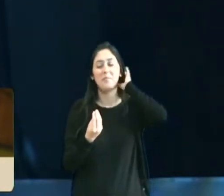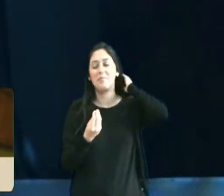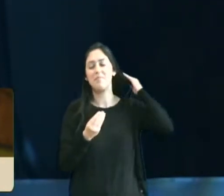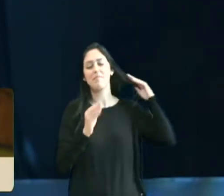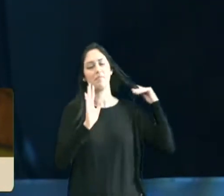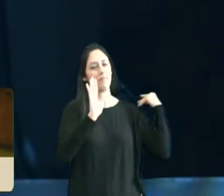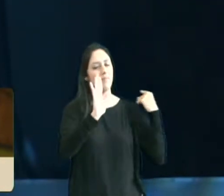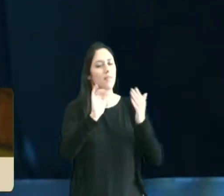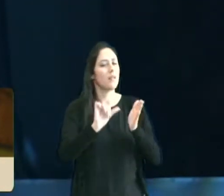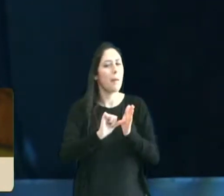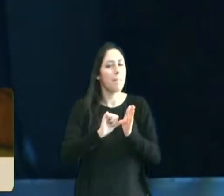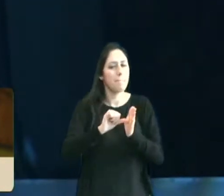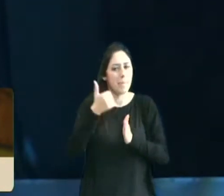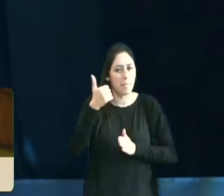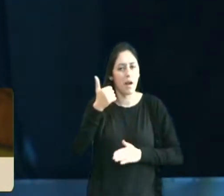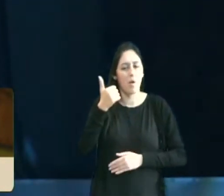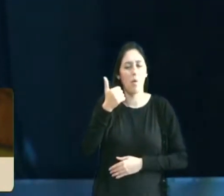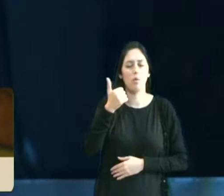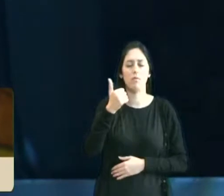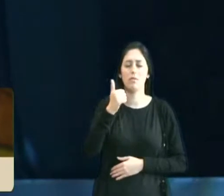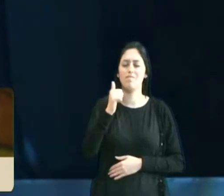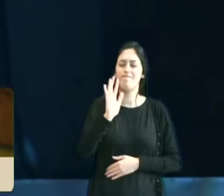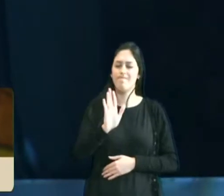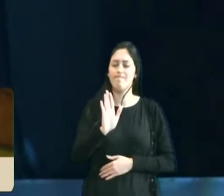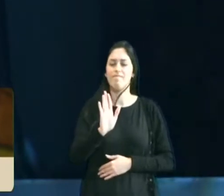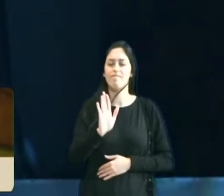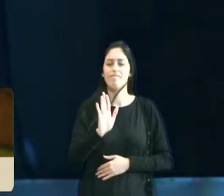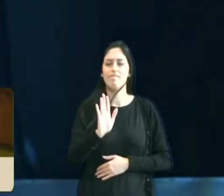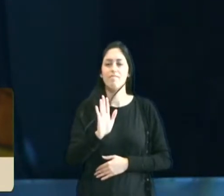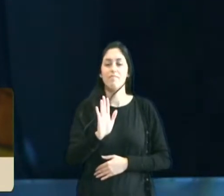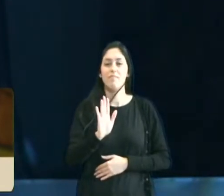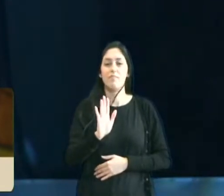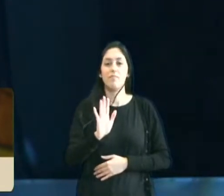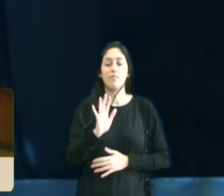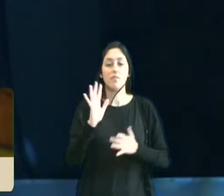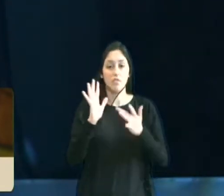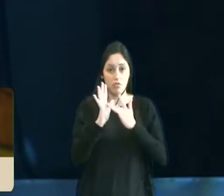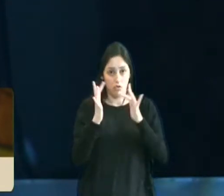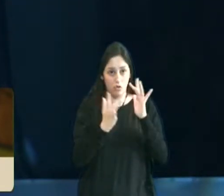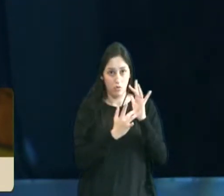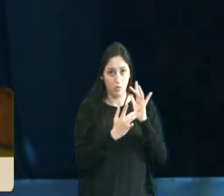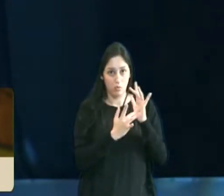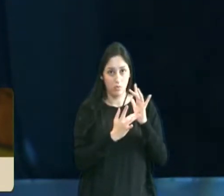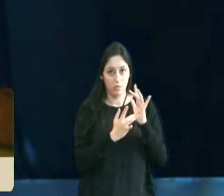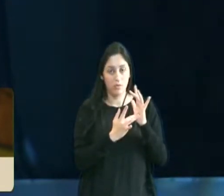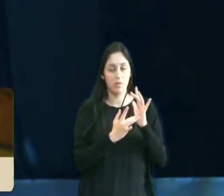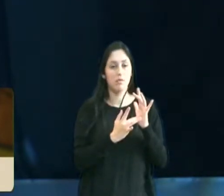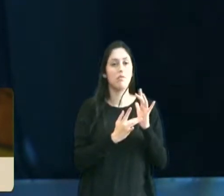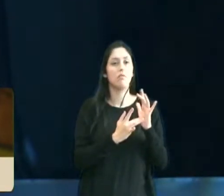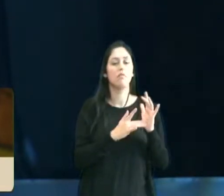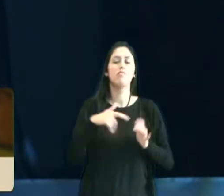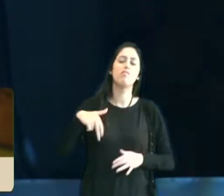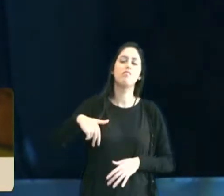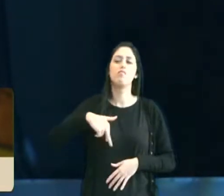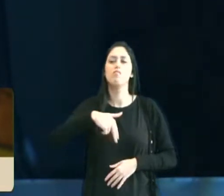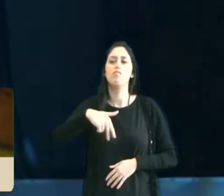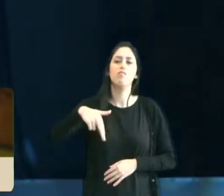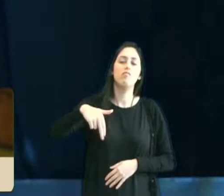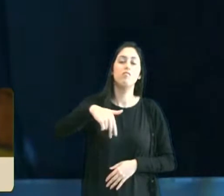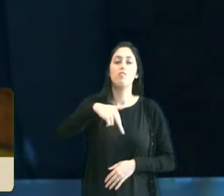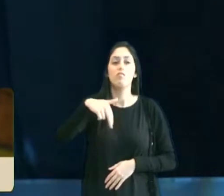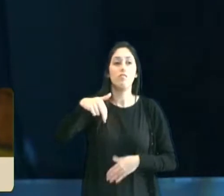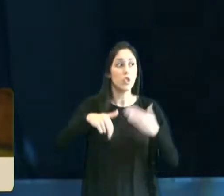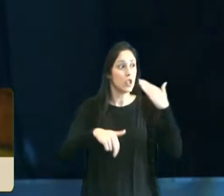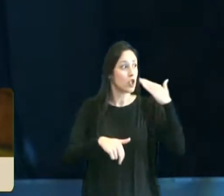é que Jesus, quando solicitado, ele entende que naquele